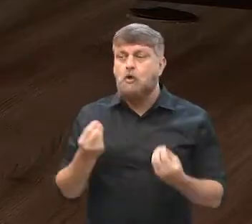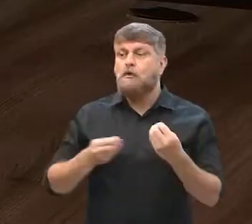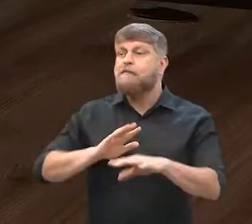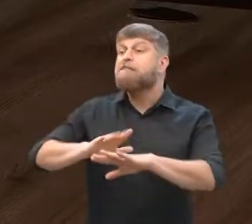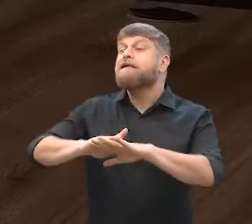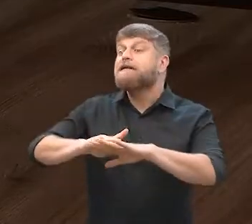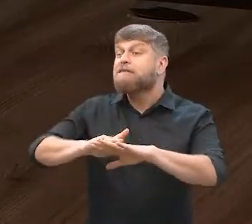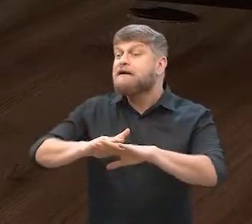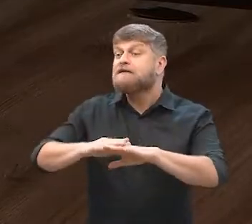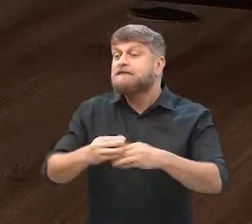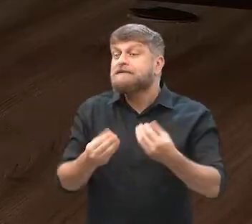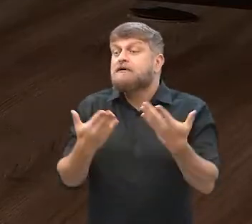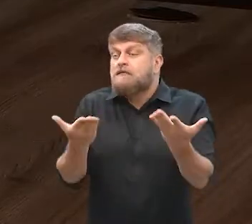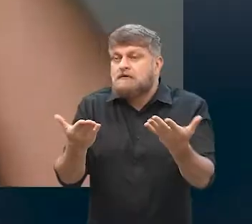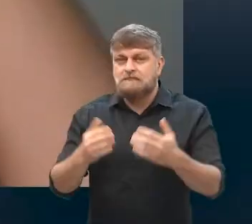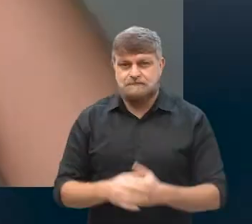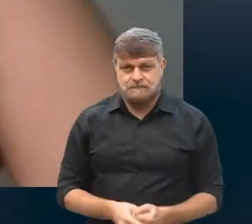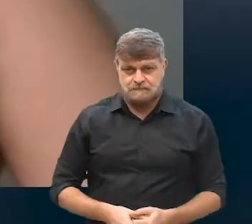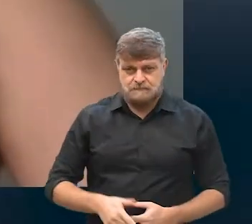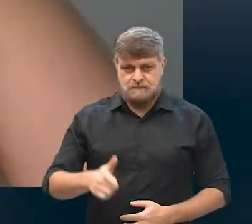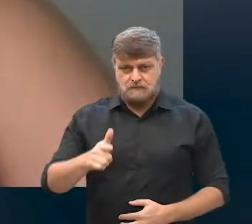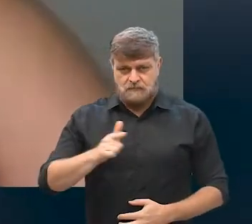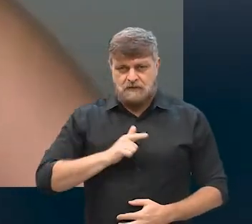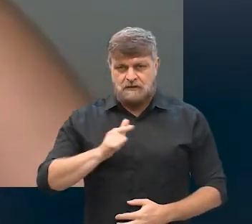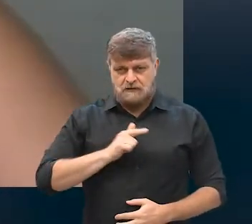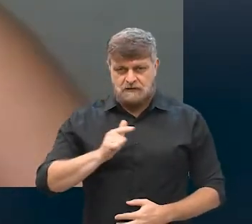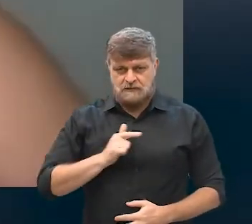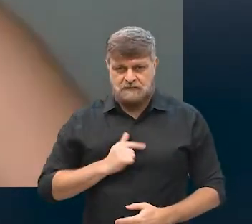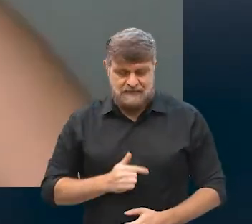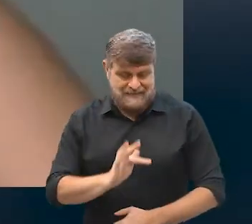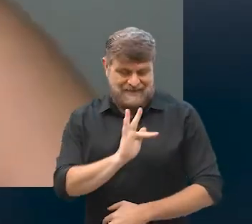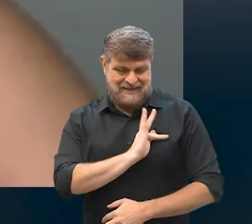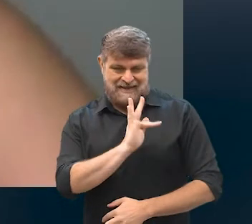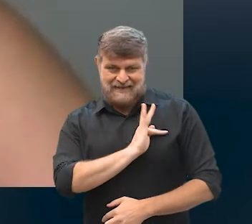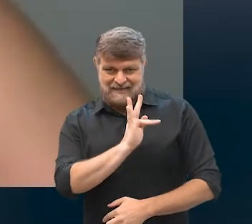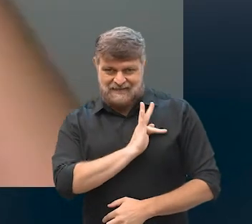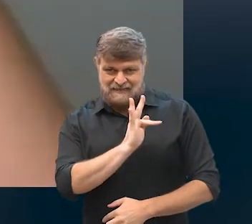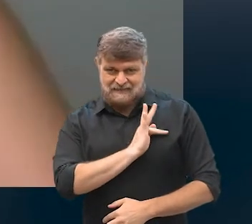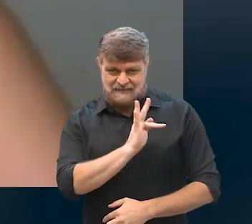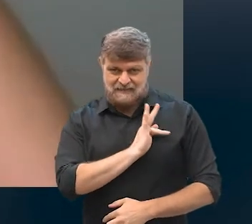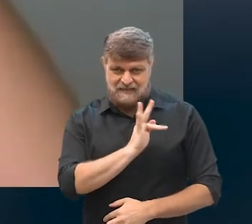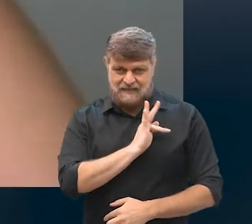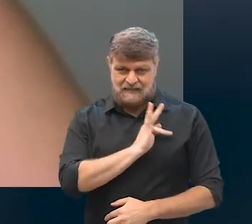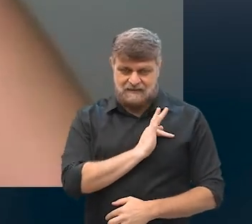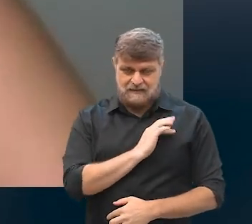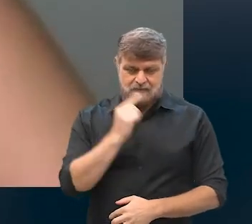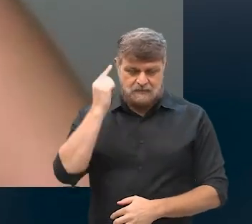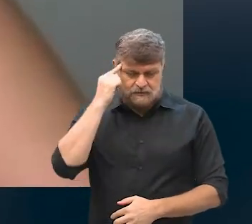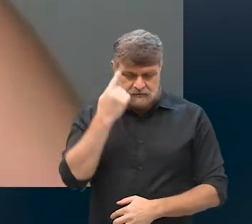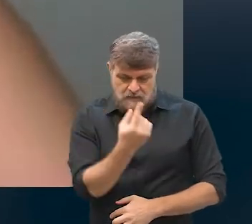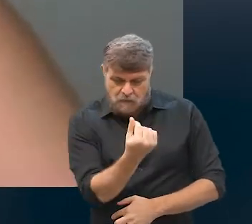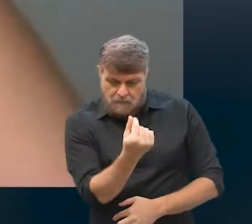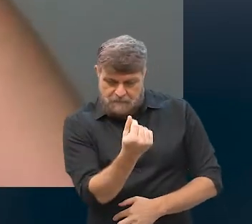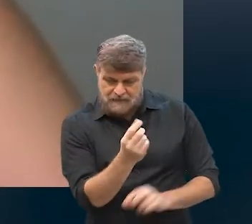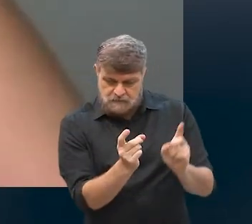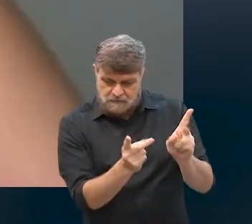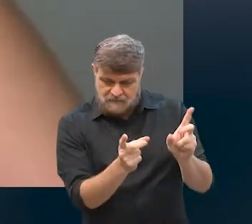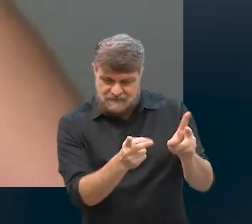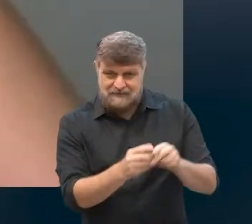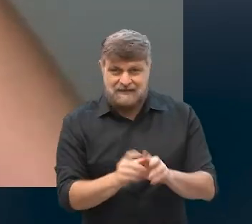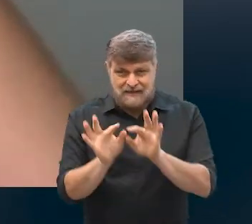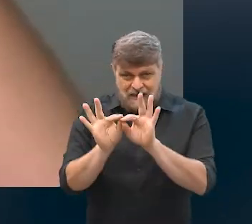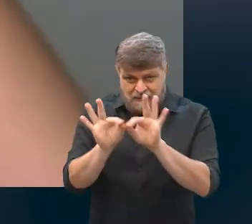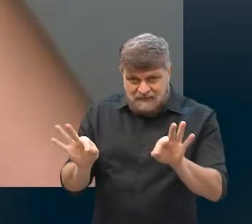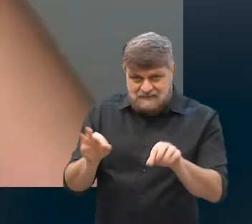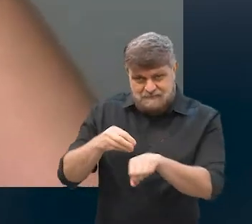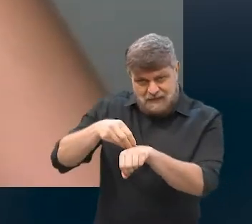se faz? Existem várias formas técnicas, né, utilizadas para formação de preço, mas assim, a mais simples, que é